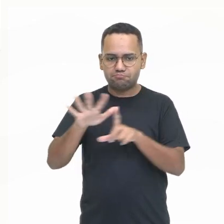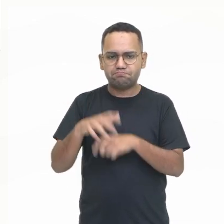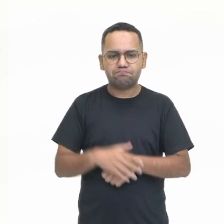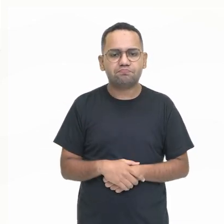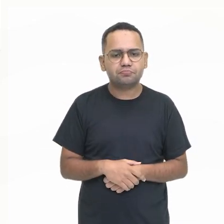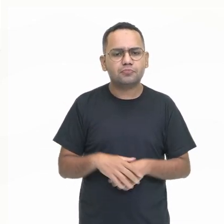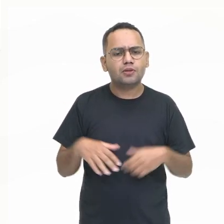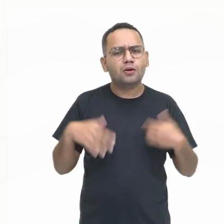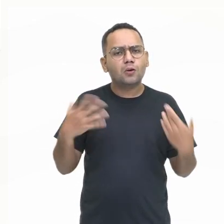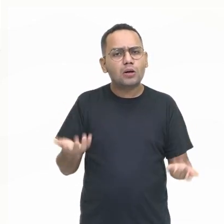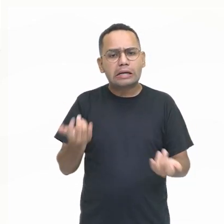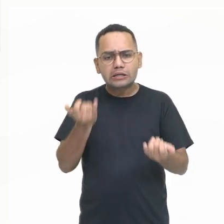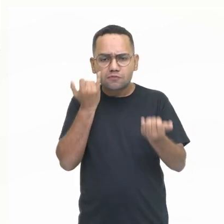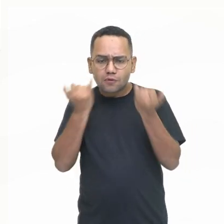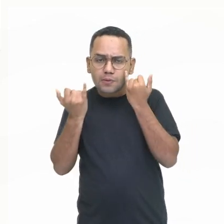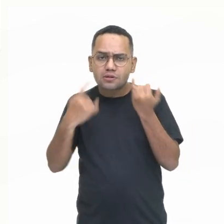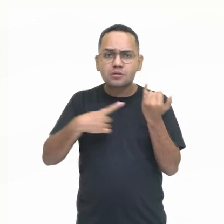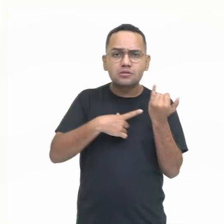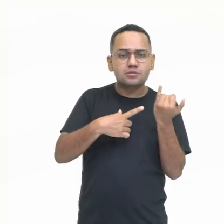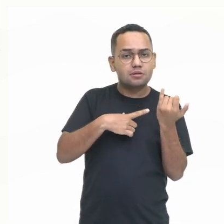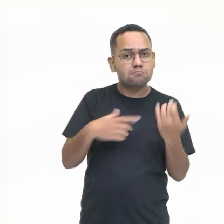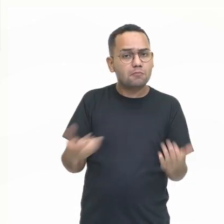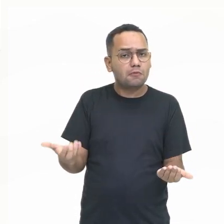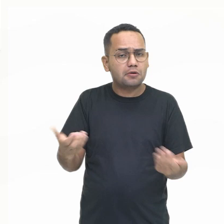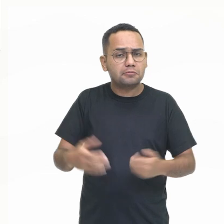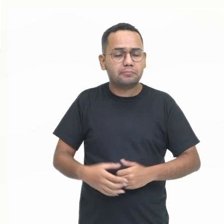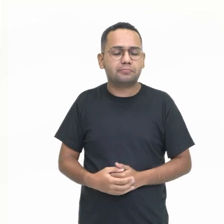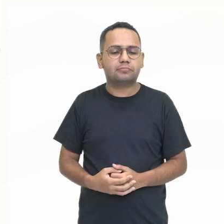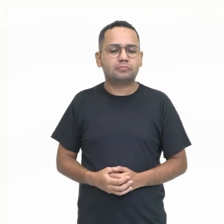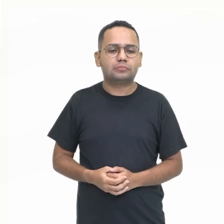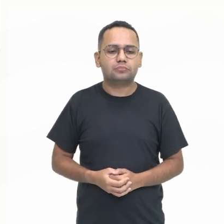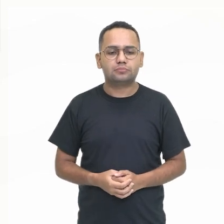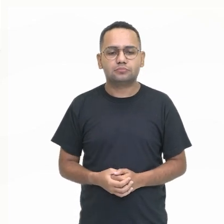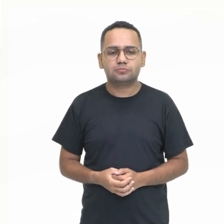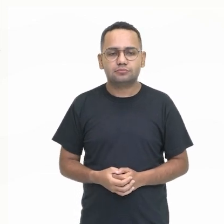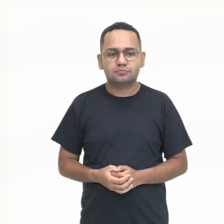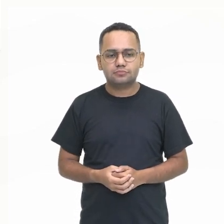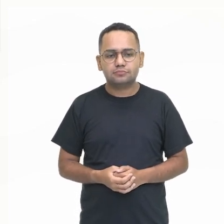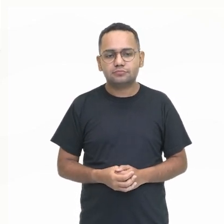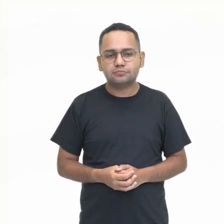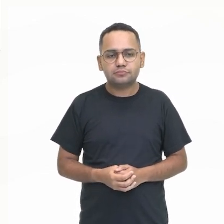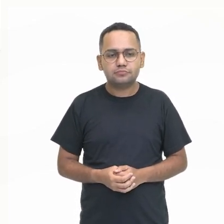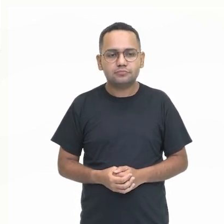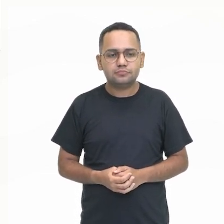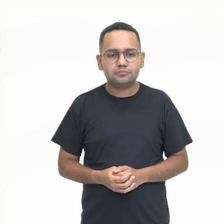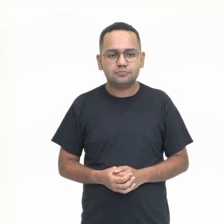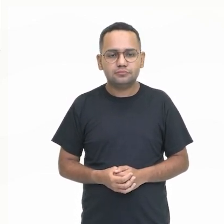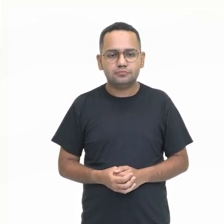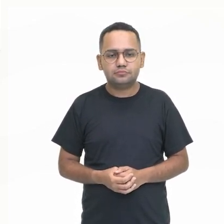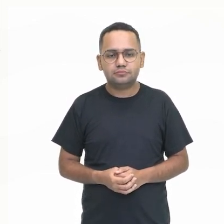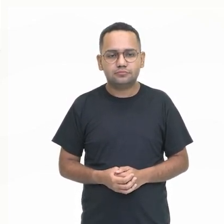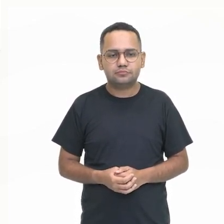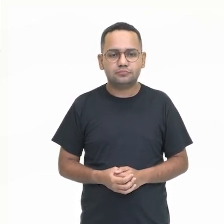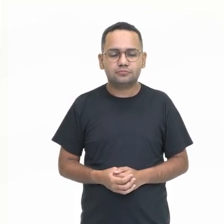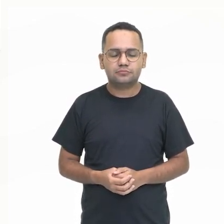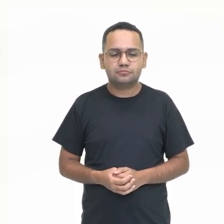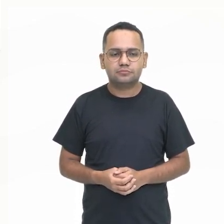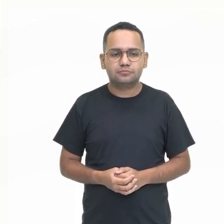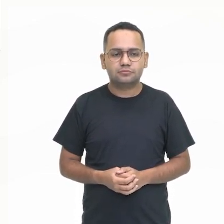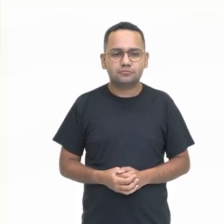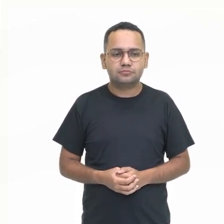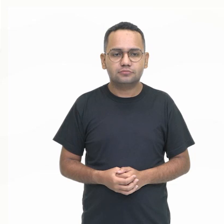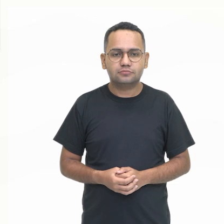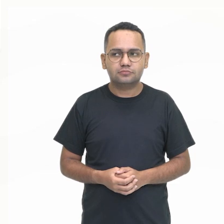variáveis envolvidas? Primeira coisa, quais são as variáveis envolvidas? Meus queridos alunos, na nossa questão, as variáveis